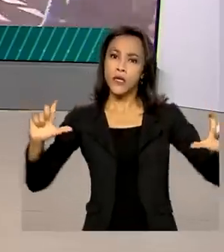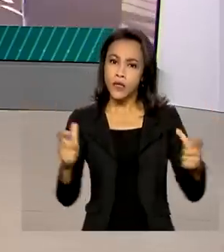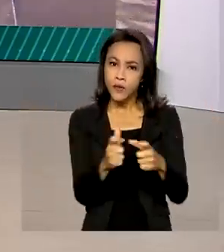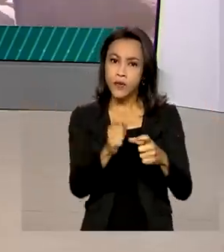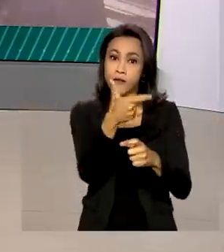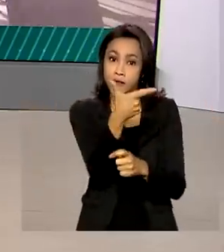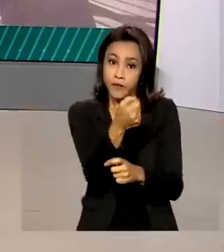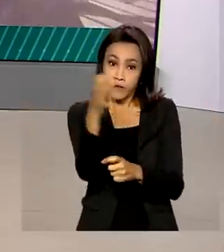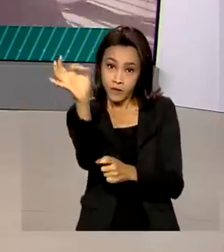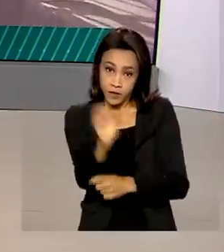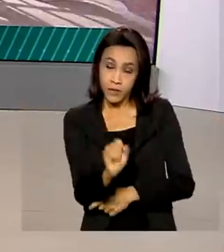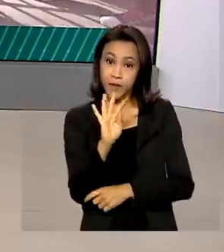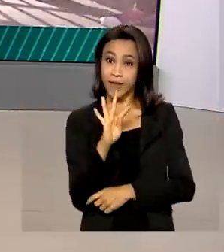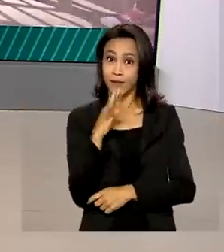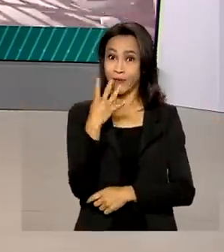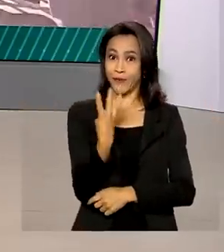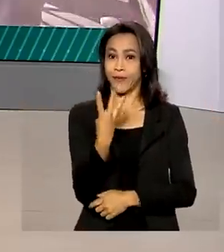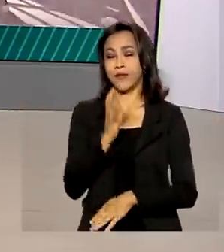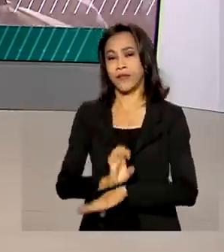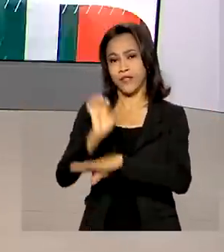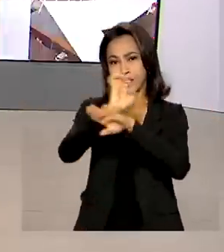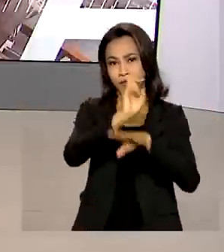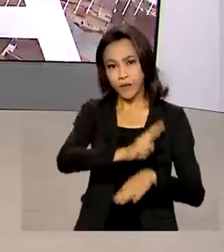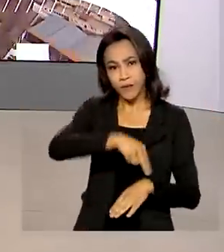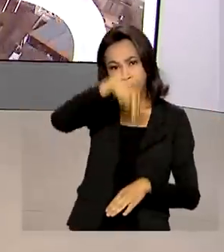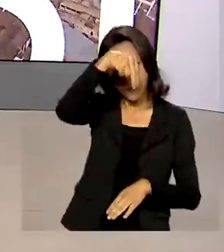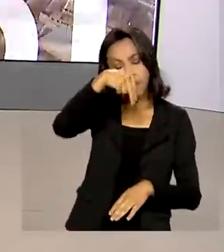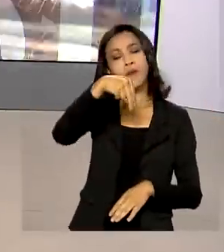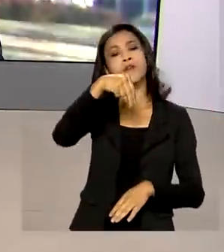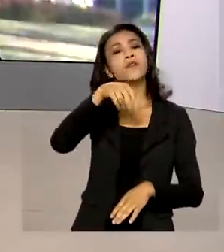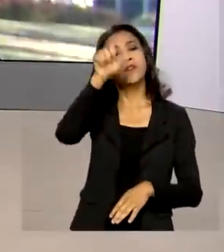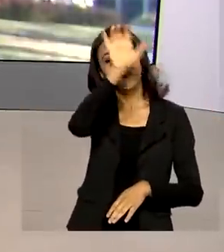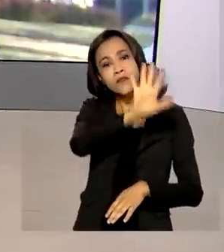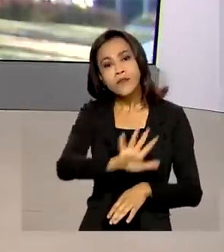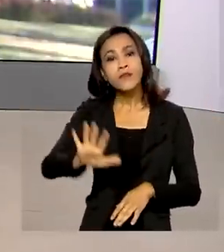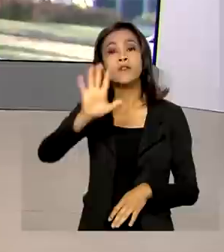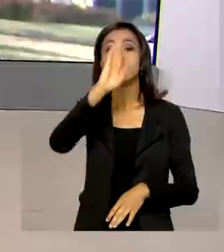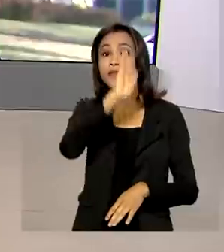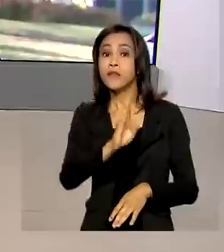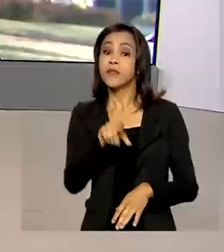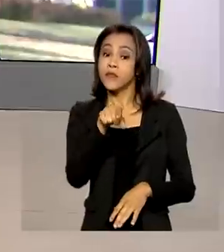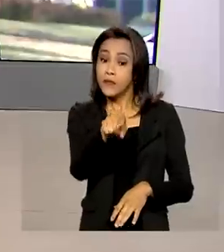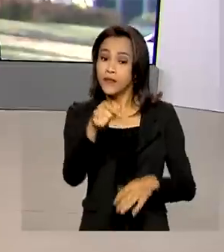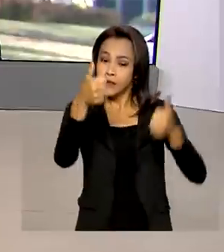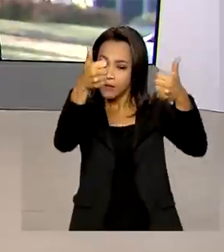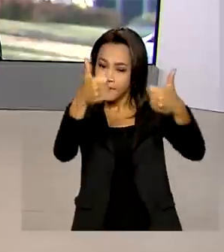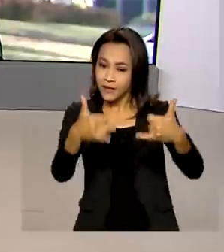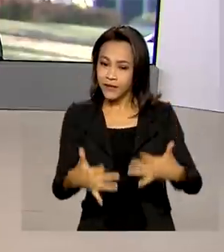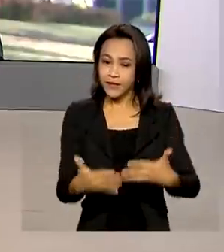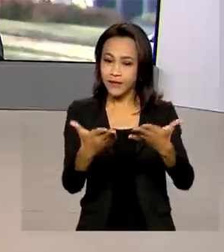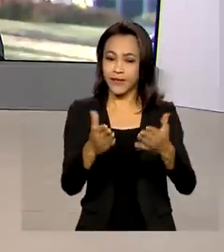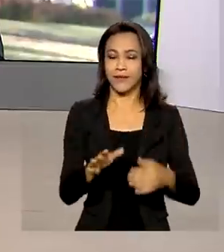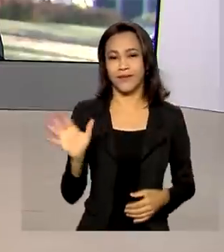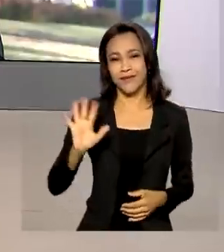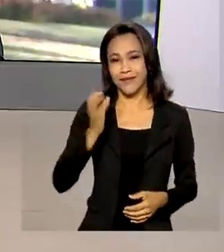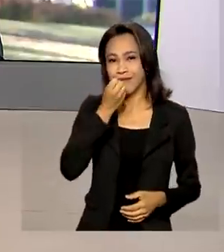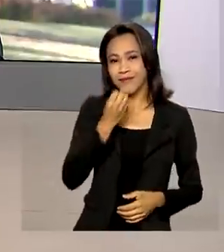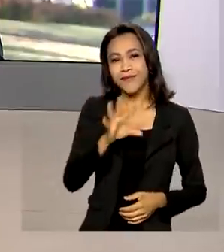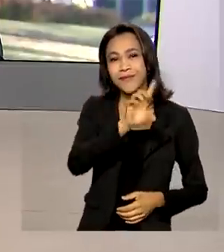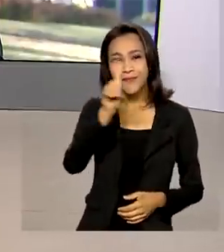desmatamento em 4 Estados no norte do país o repórter Glauco de Queiroz traz ao vivo pra gente o detalhe sou igual com Bom